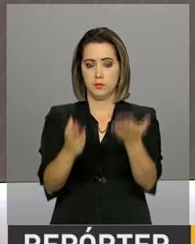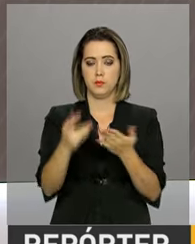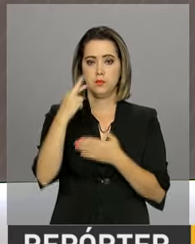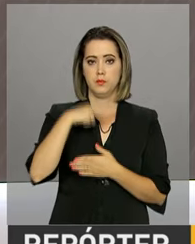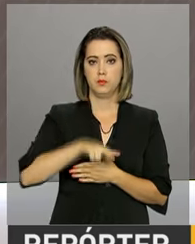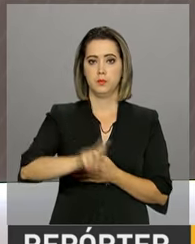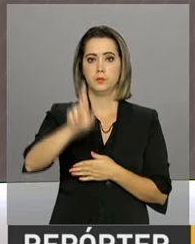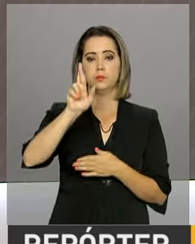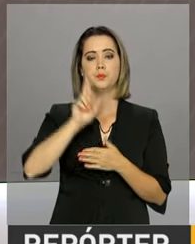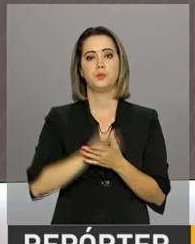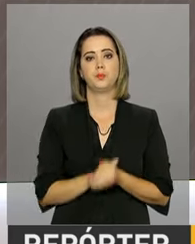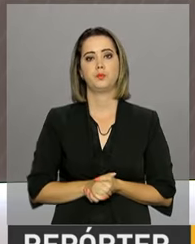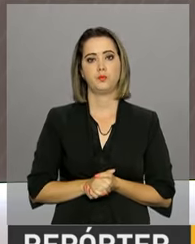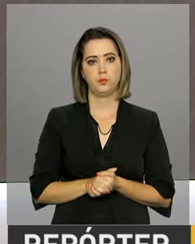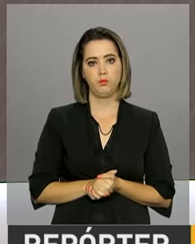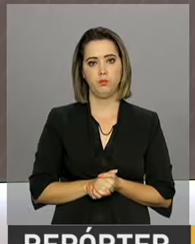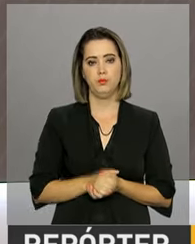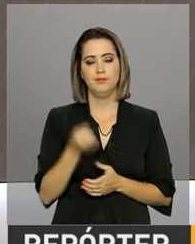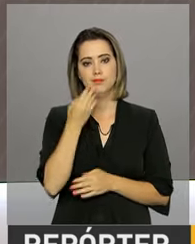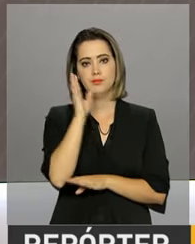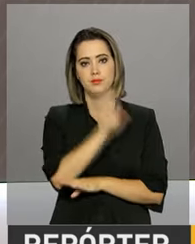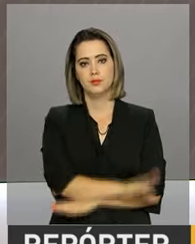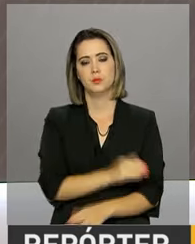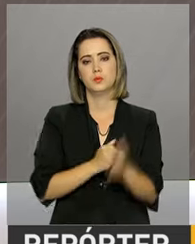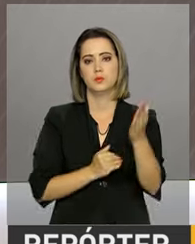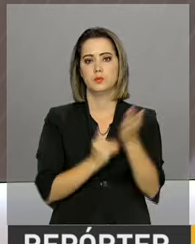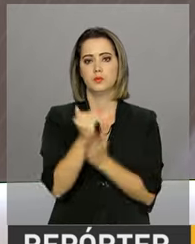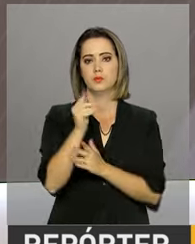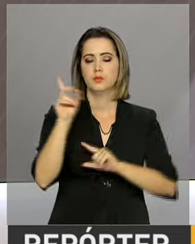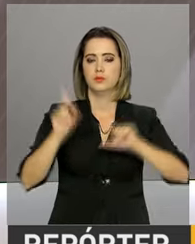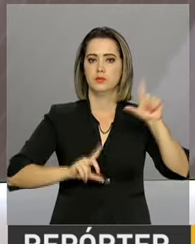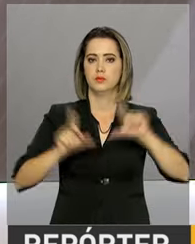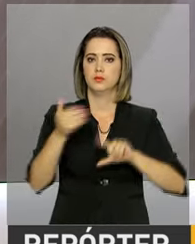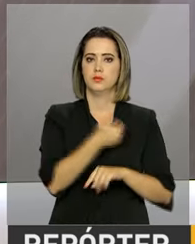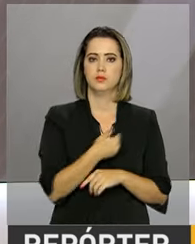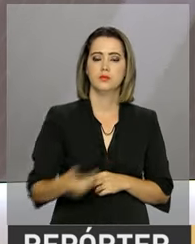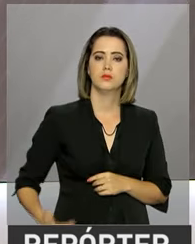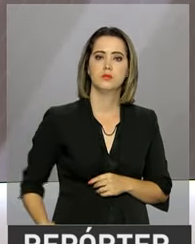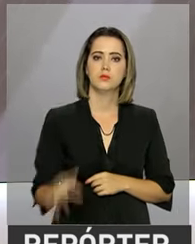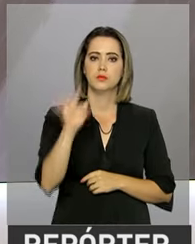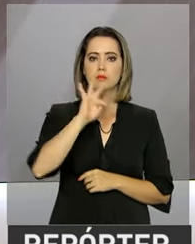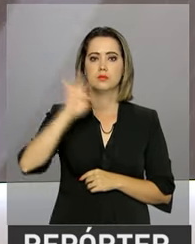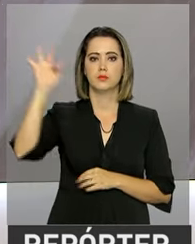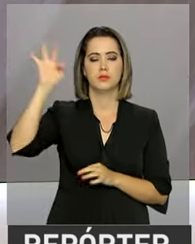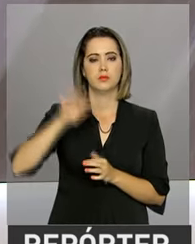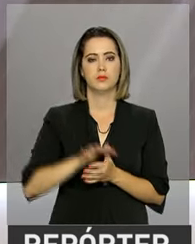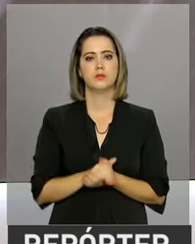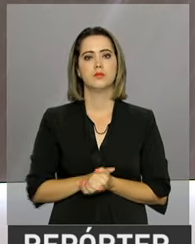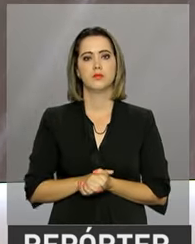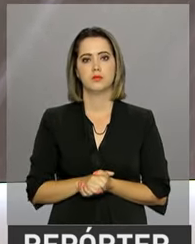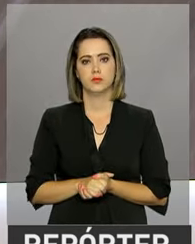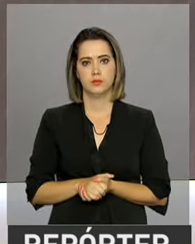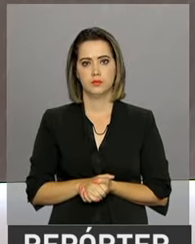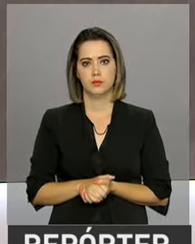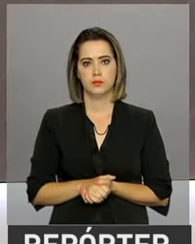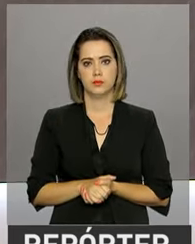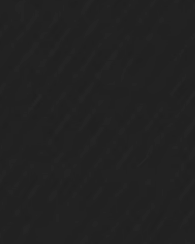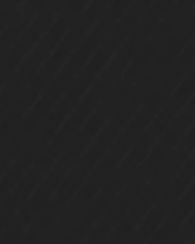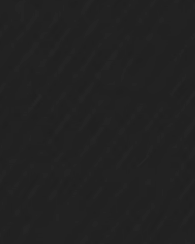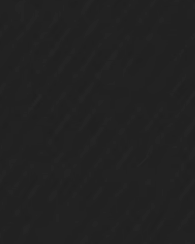próxima edição do repórter NBR Uma boa tarde para você e continue com a gente aqui na NBR a TV do Governo